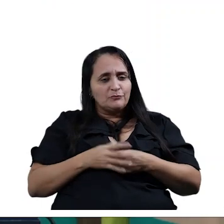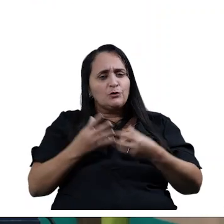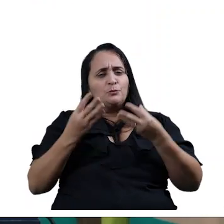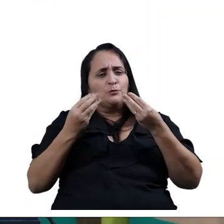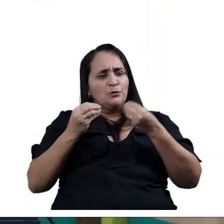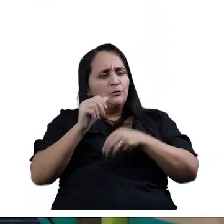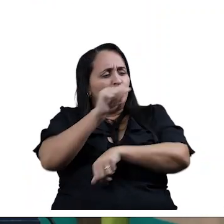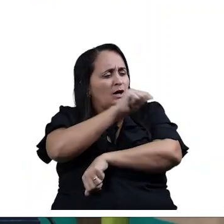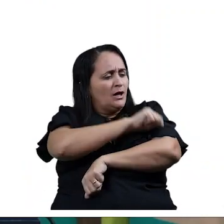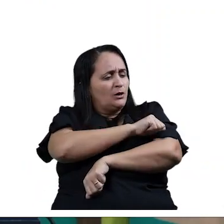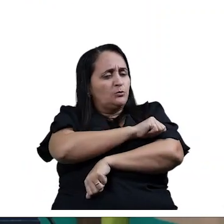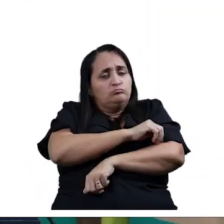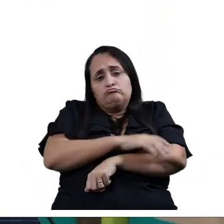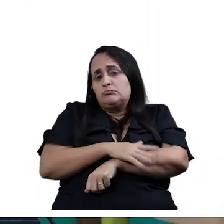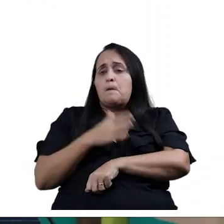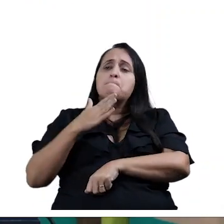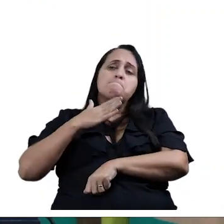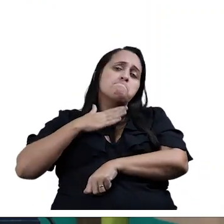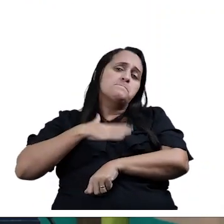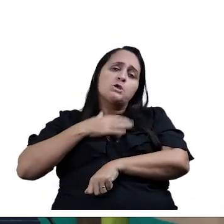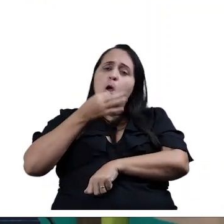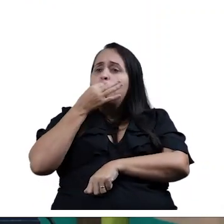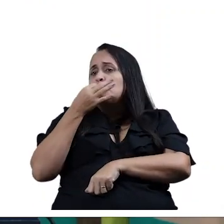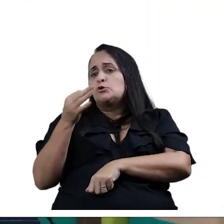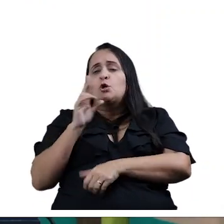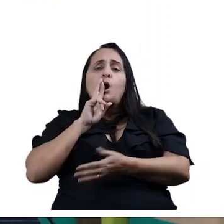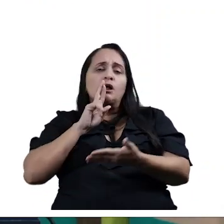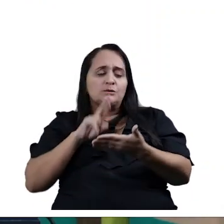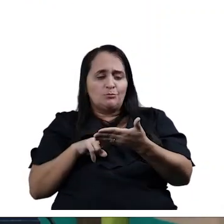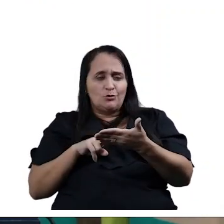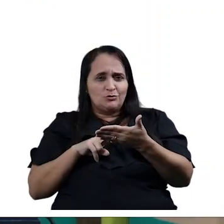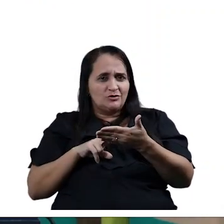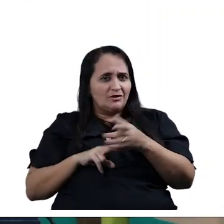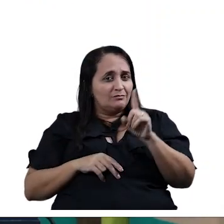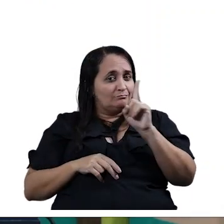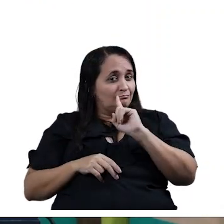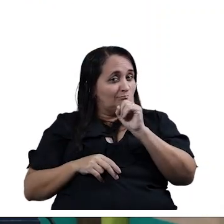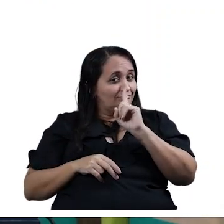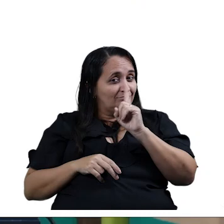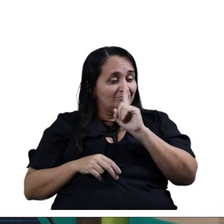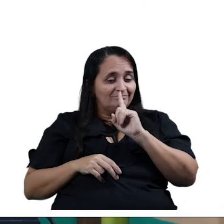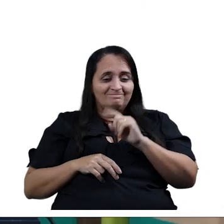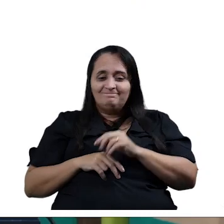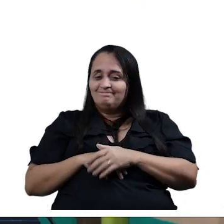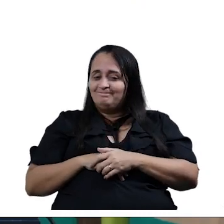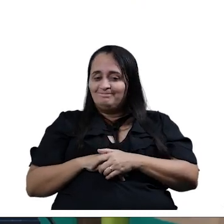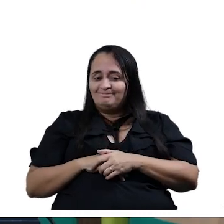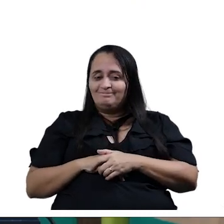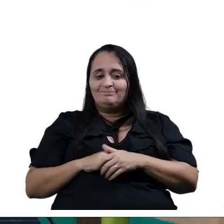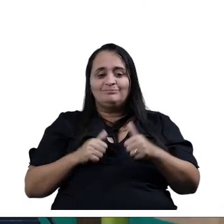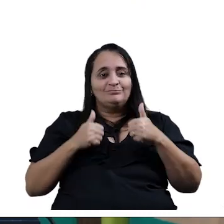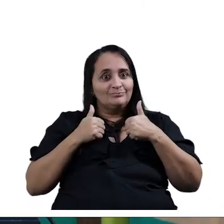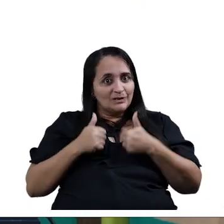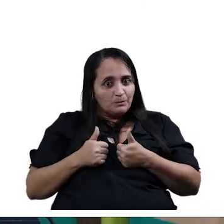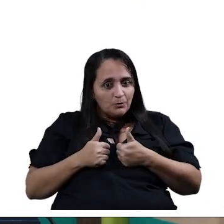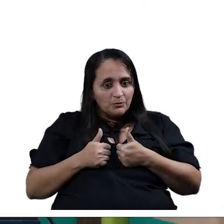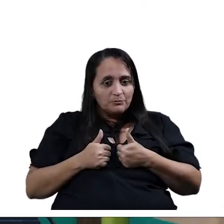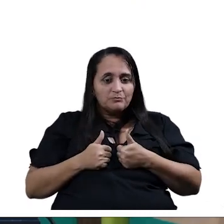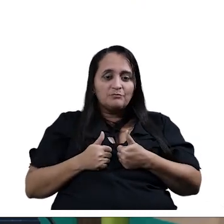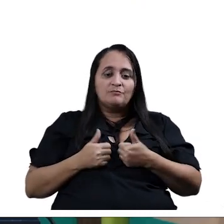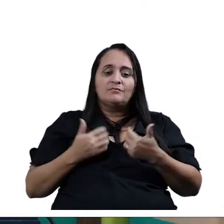Muito aluno que bota a resposta que ele fala. Mas eu agiria assim. Mas não é você. Quer saber do autor. Tá